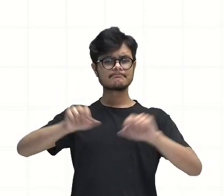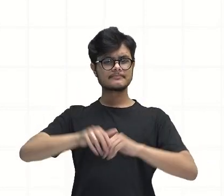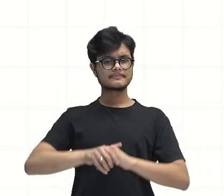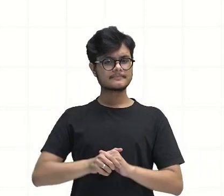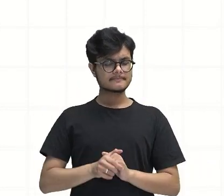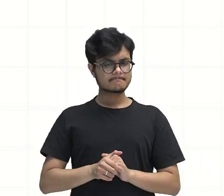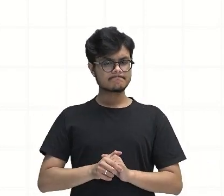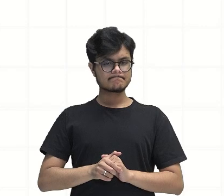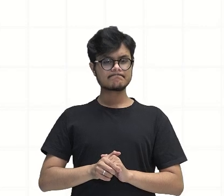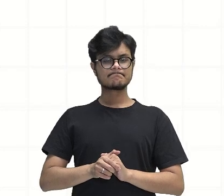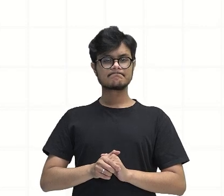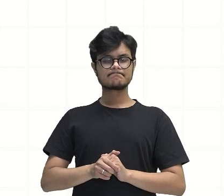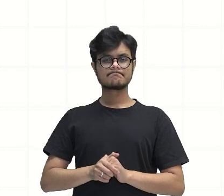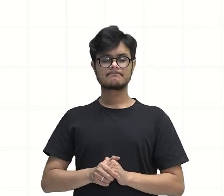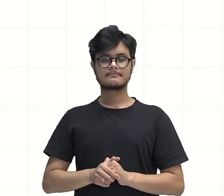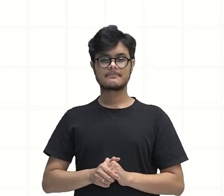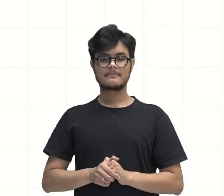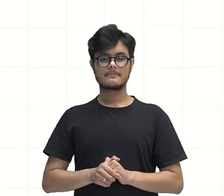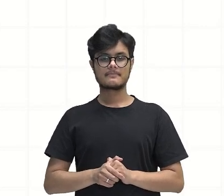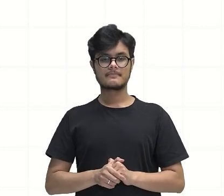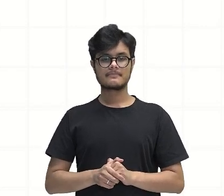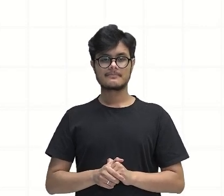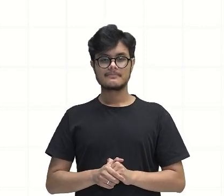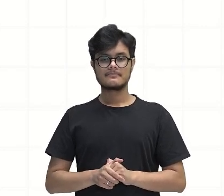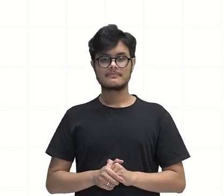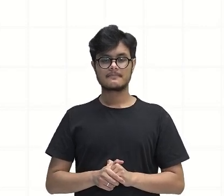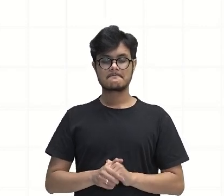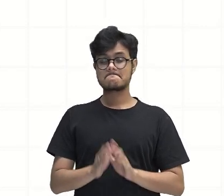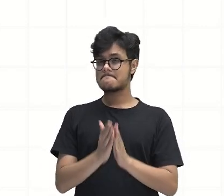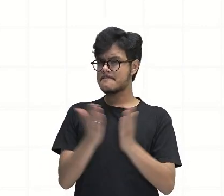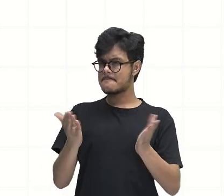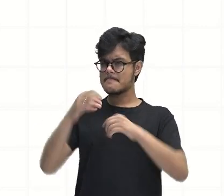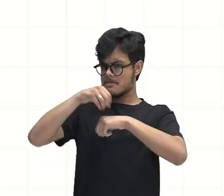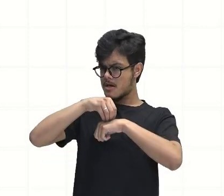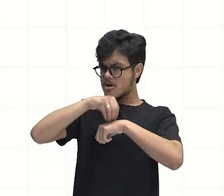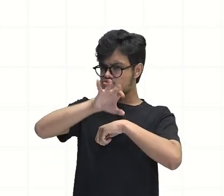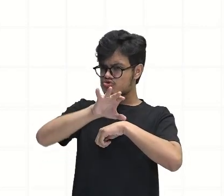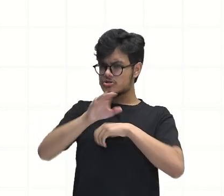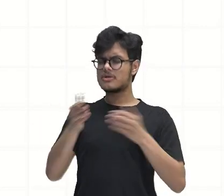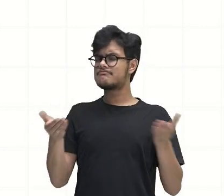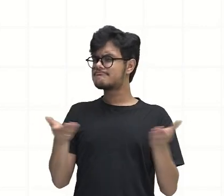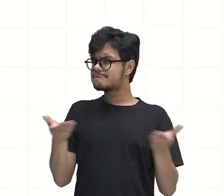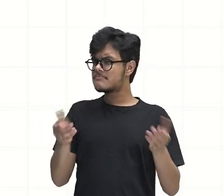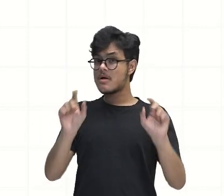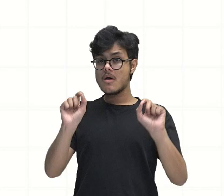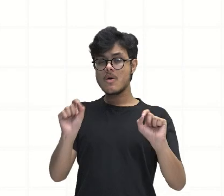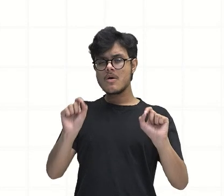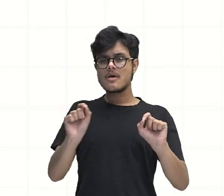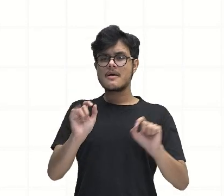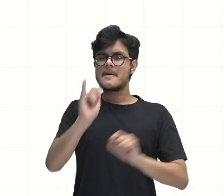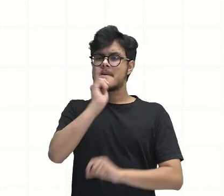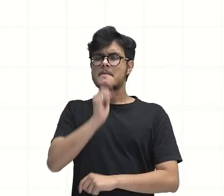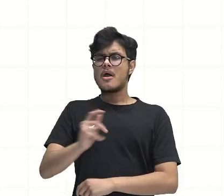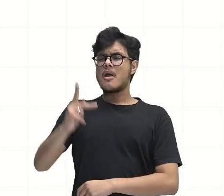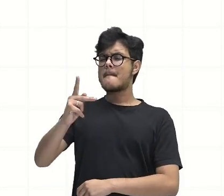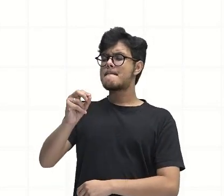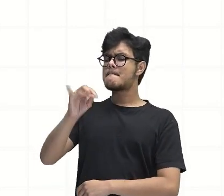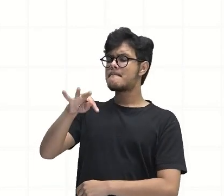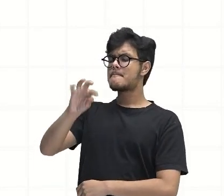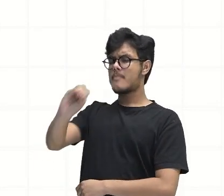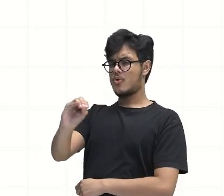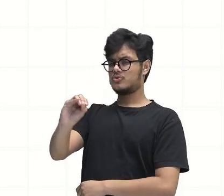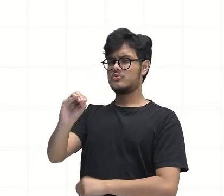a média das coordenadas. Eu sempre costumo dar uma dica, essa palavra ponto. Toda vez que eu